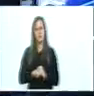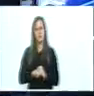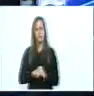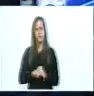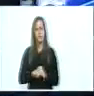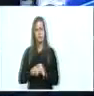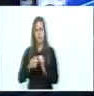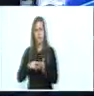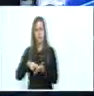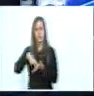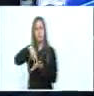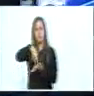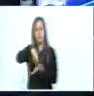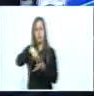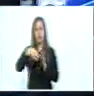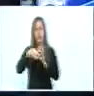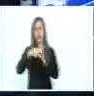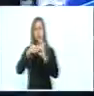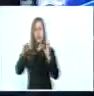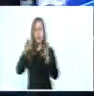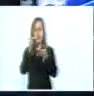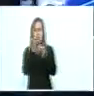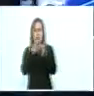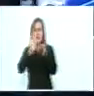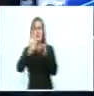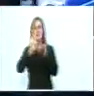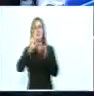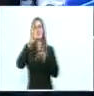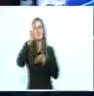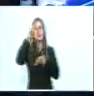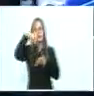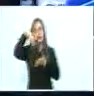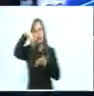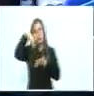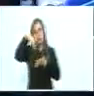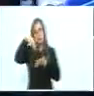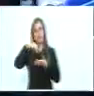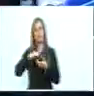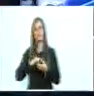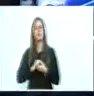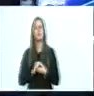Tribuna livre. Cada inscrito terá 5 minutos.